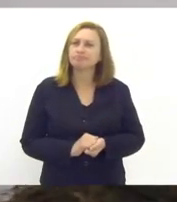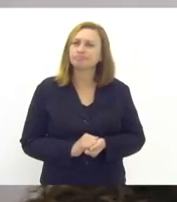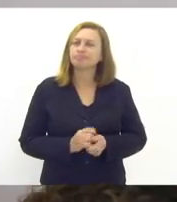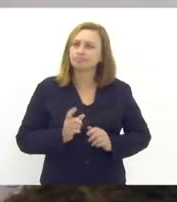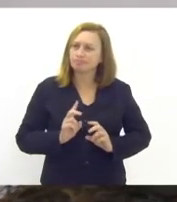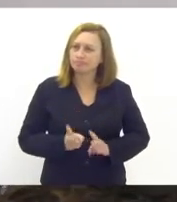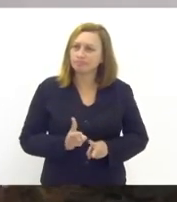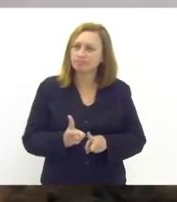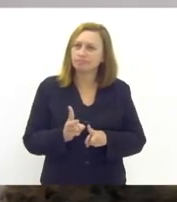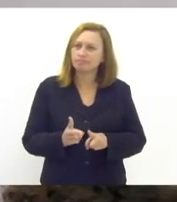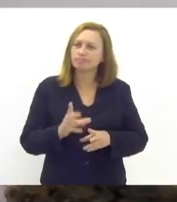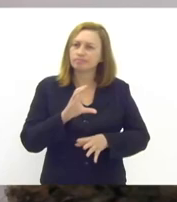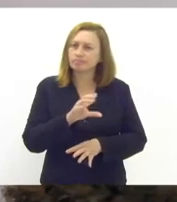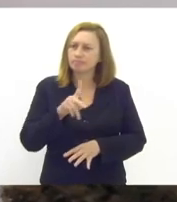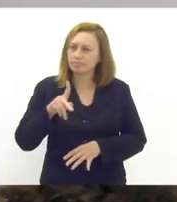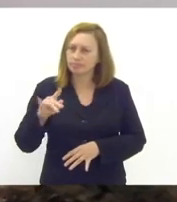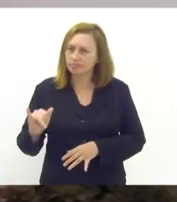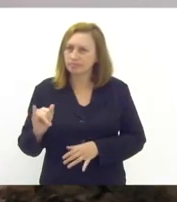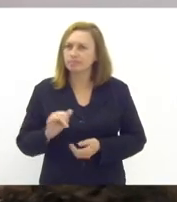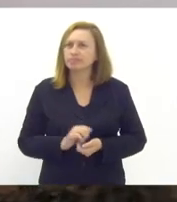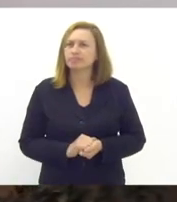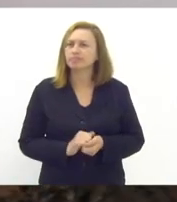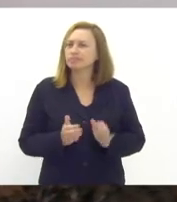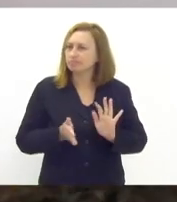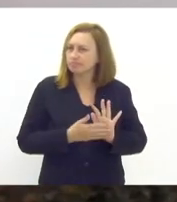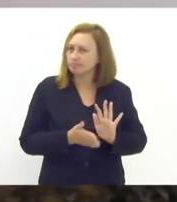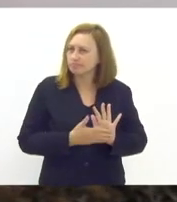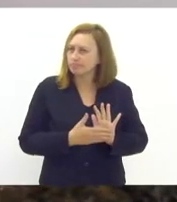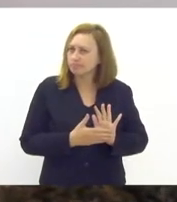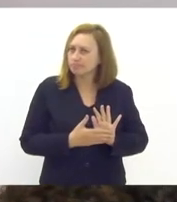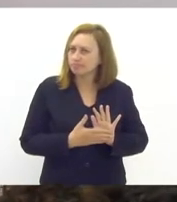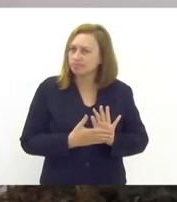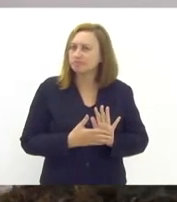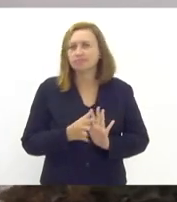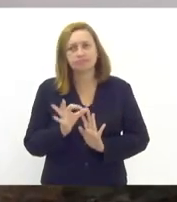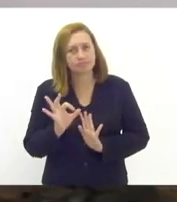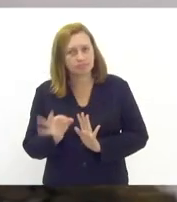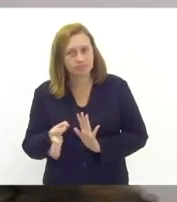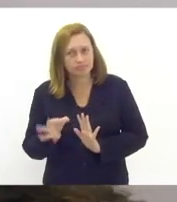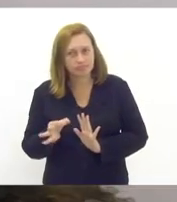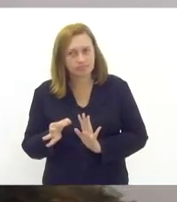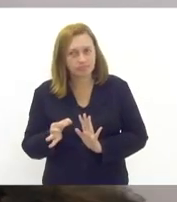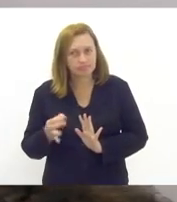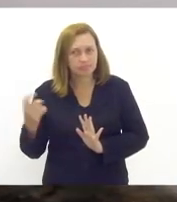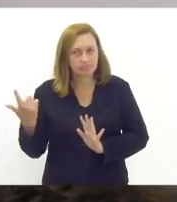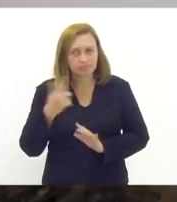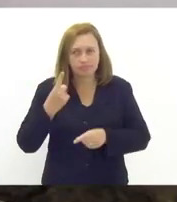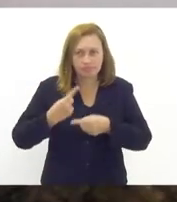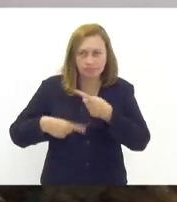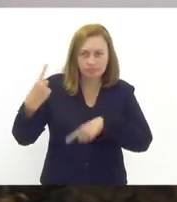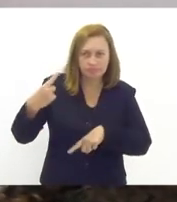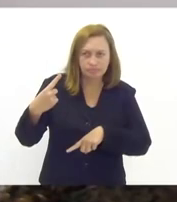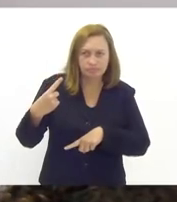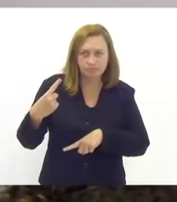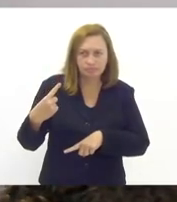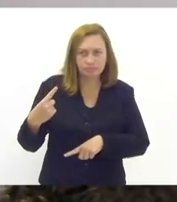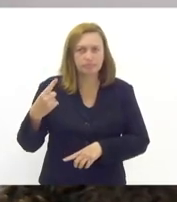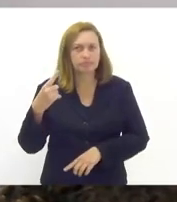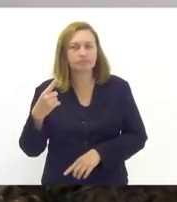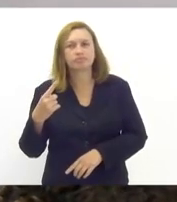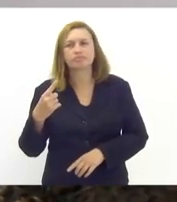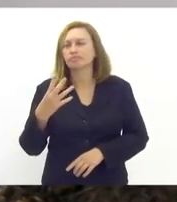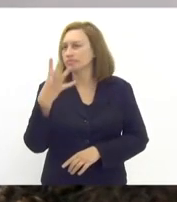seguir em frente nessa CPI com um propósito evidente de conseguir superar essa lógica do